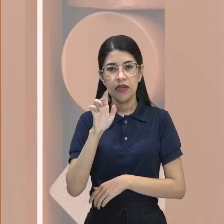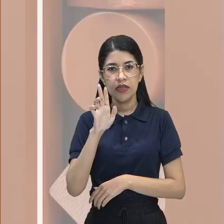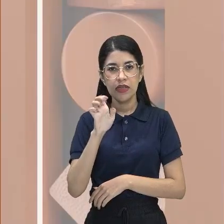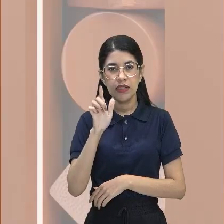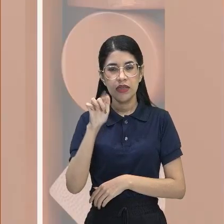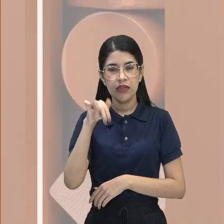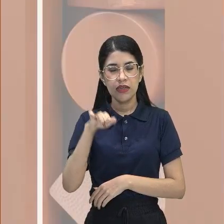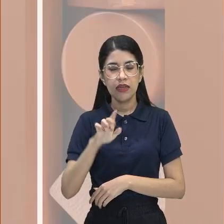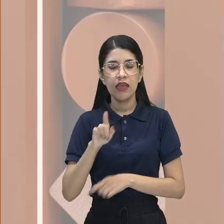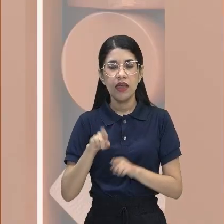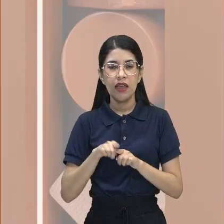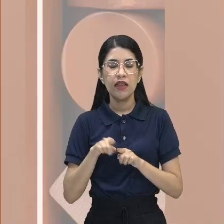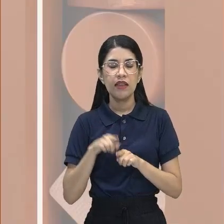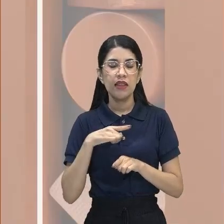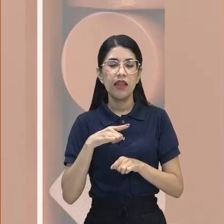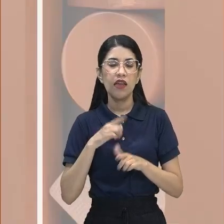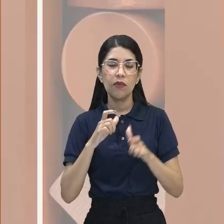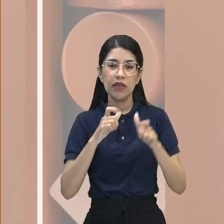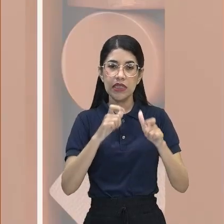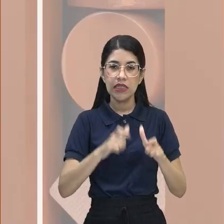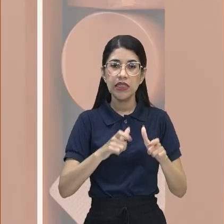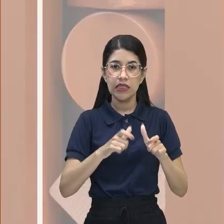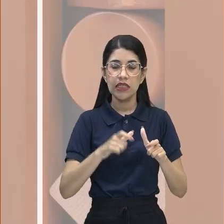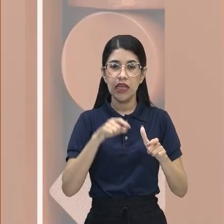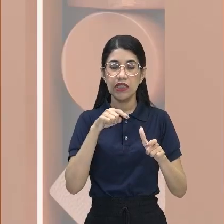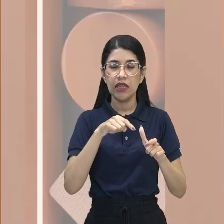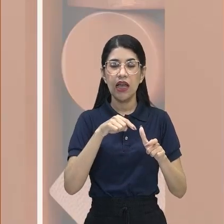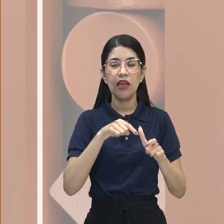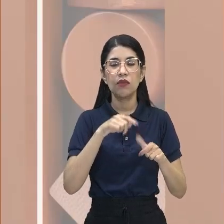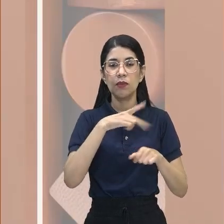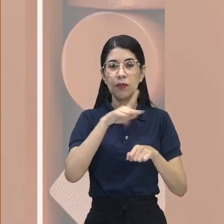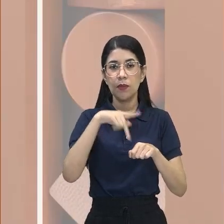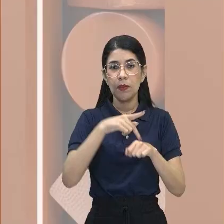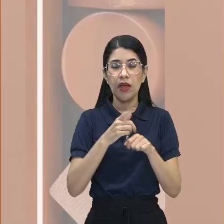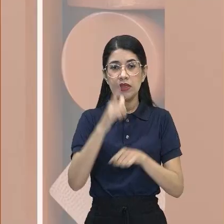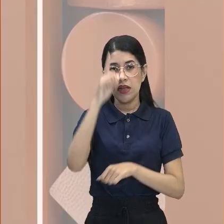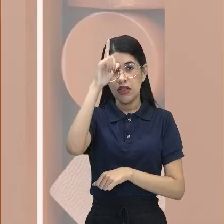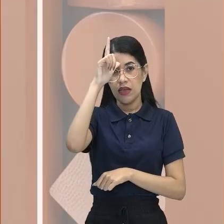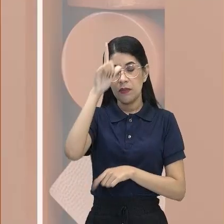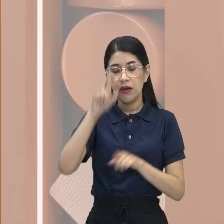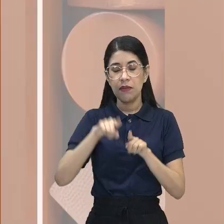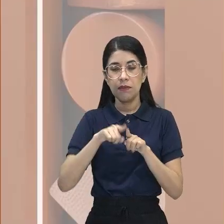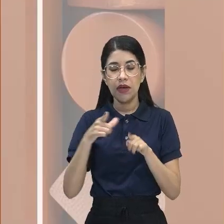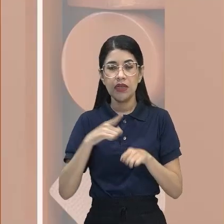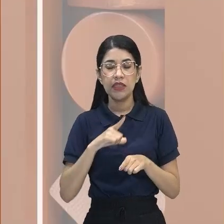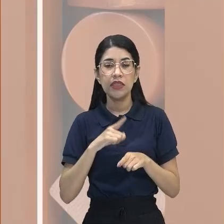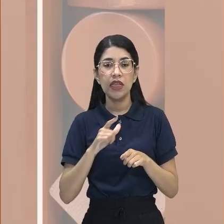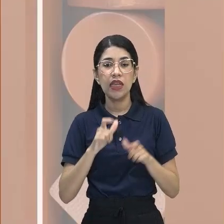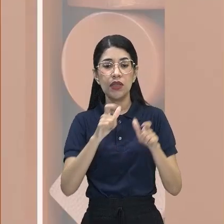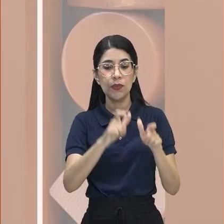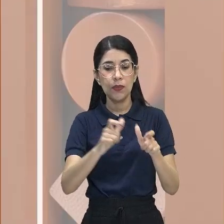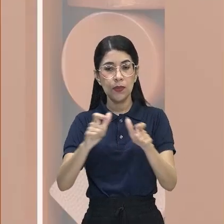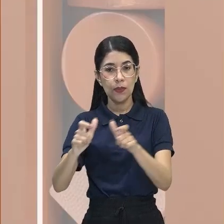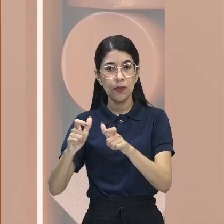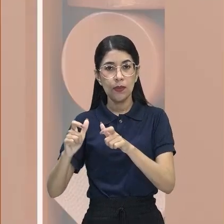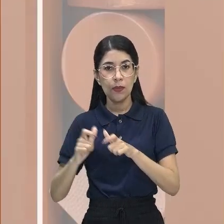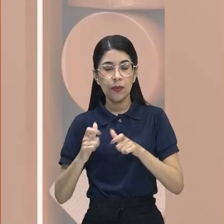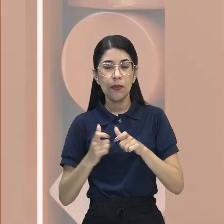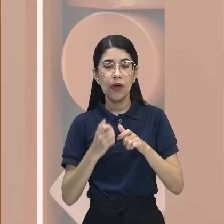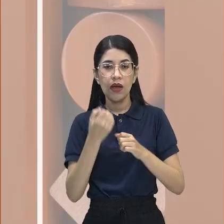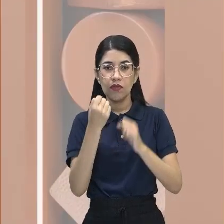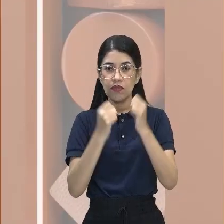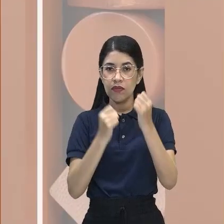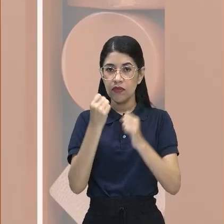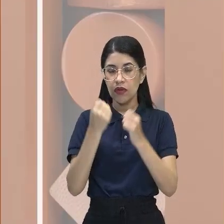considerada uma transnacional. Sua sede fica na Alemanha, mas ela tem fábricas ali espalhadas por alguns países do